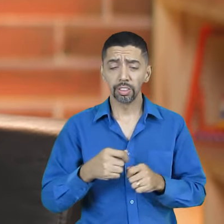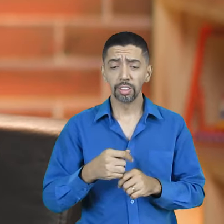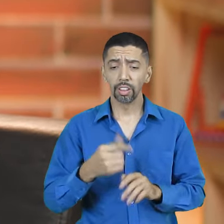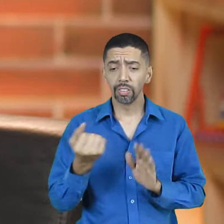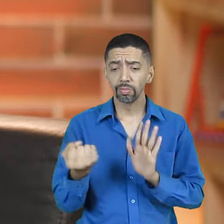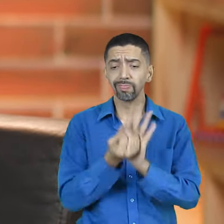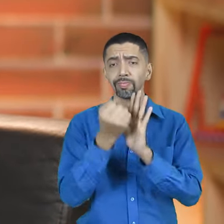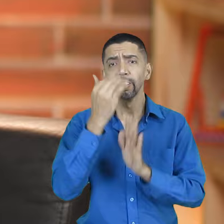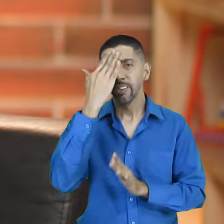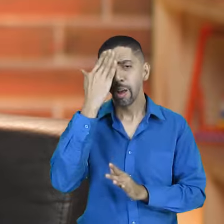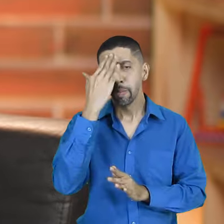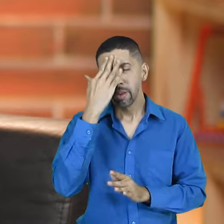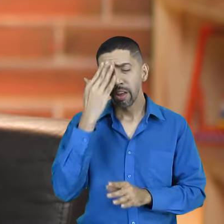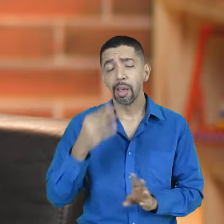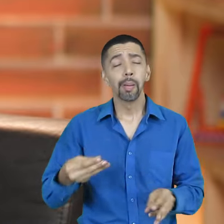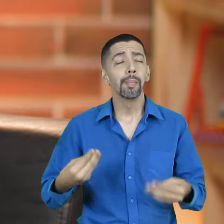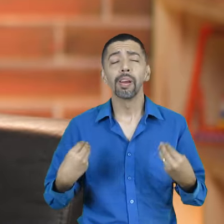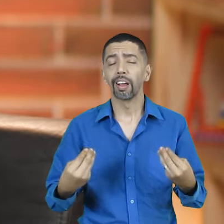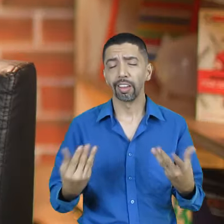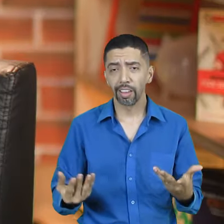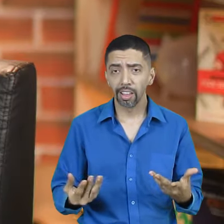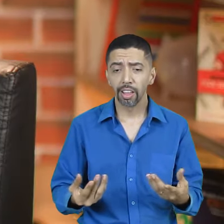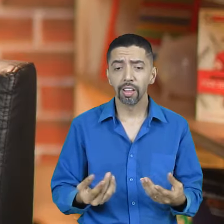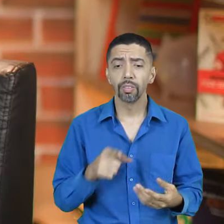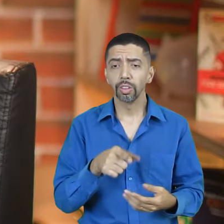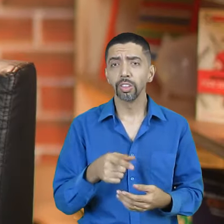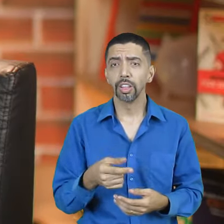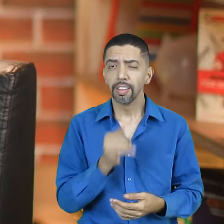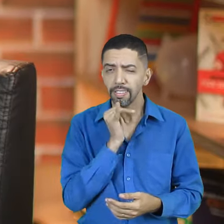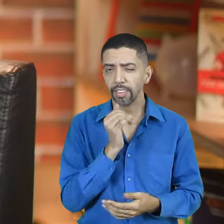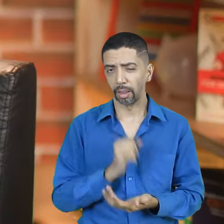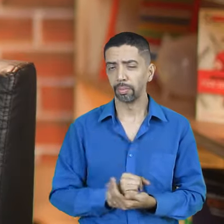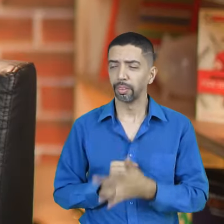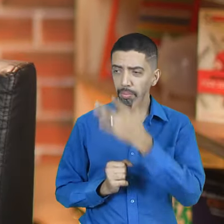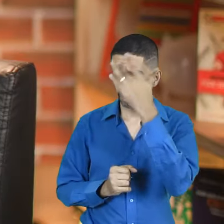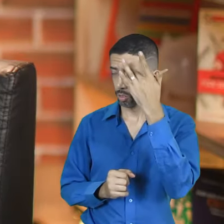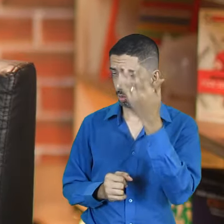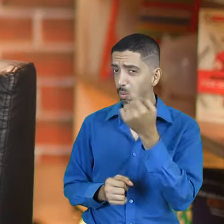ter carimbado esses recursos financeiros. Às vezes as pessoas falam